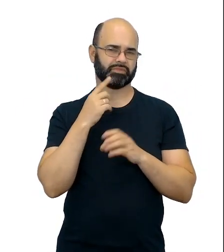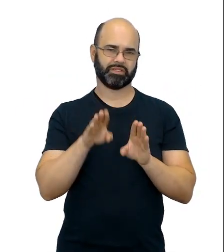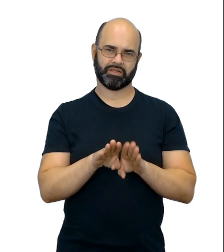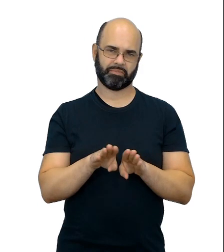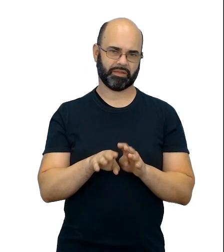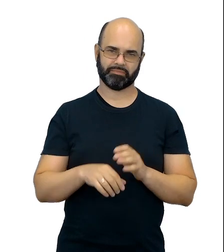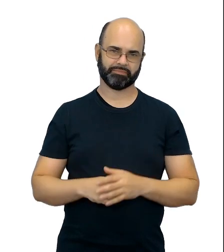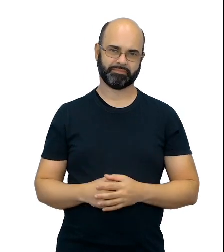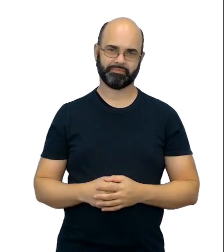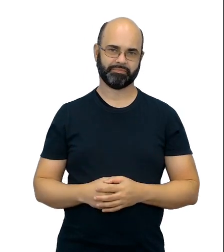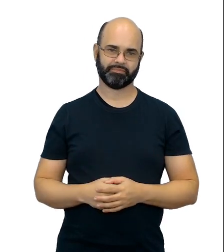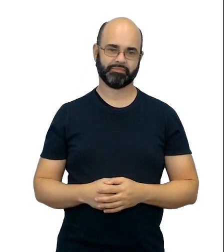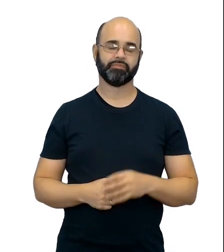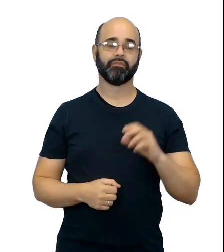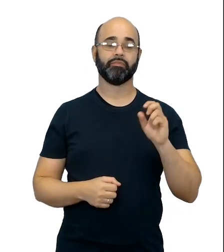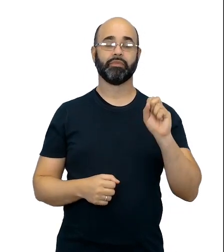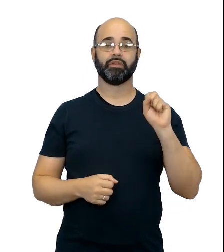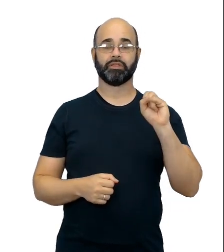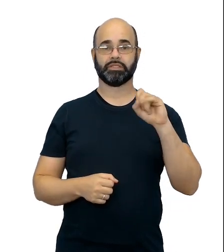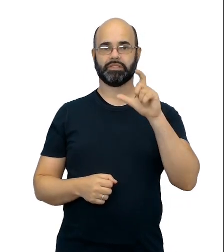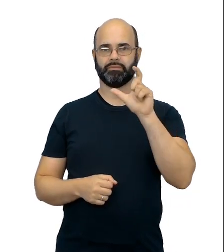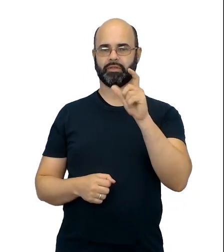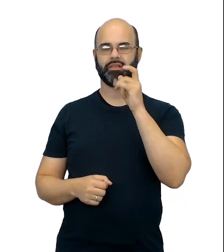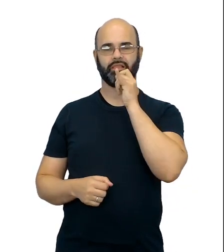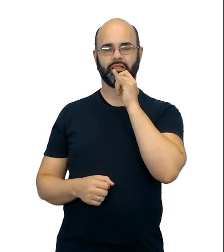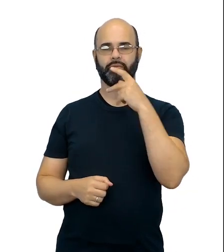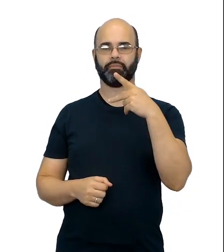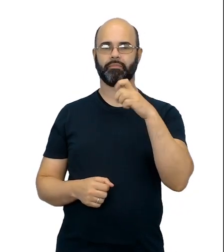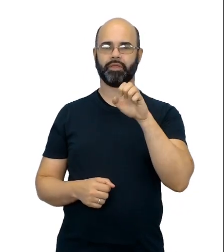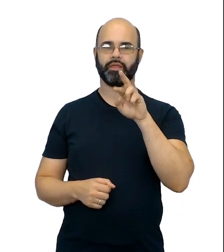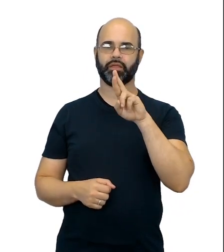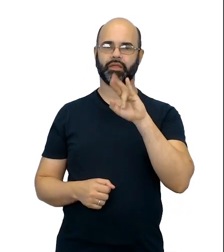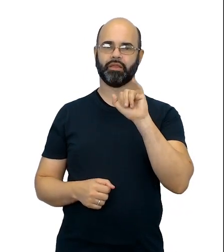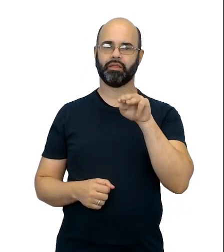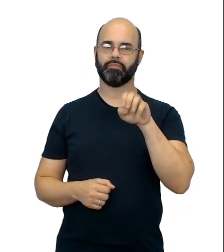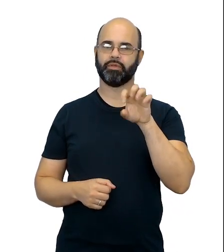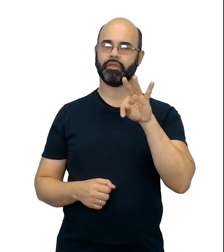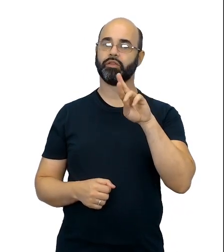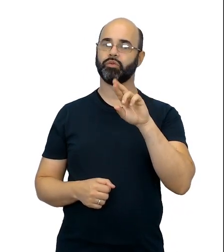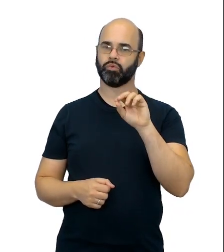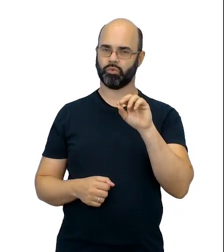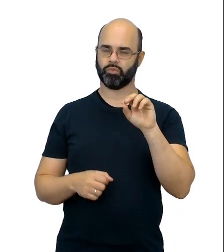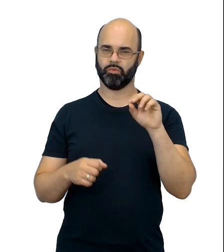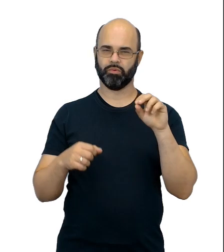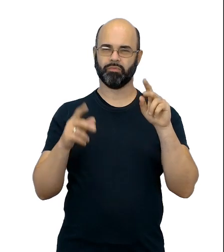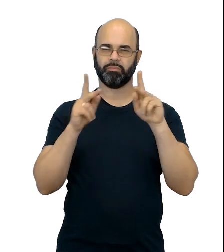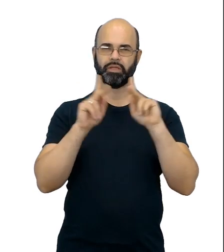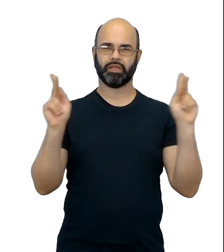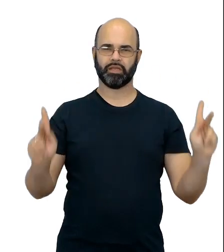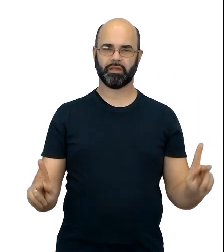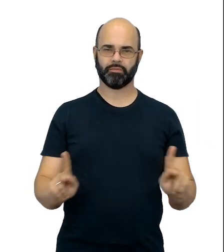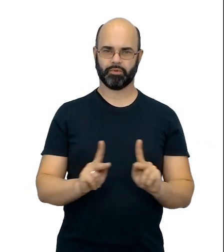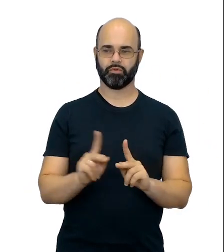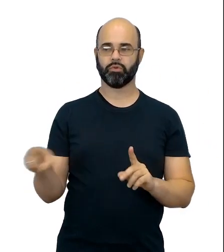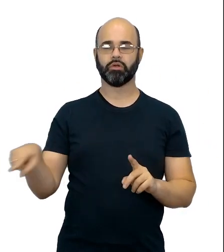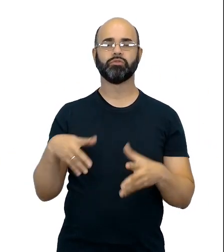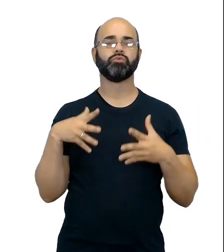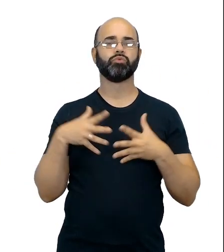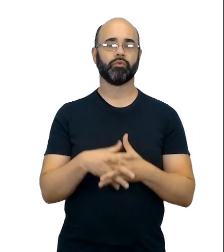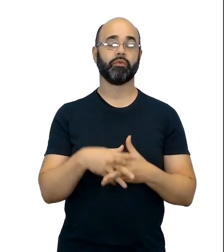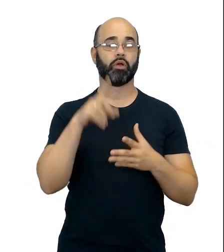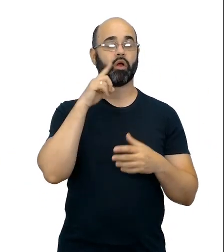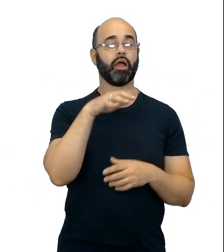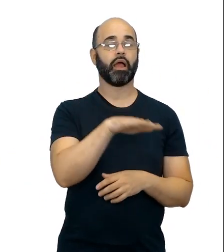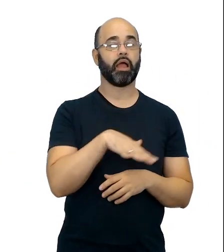entrave quando a gente trabalha com perímetros. Quantos estudantes confundem o perímetro com a área? Porque